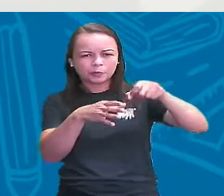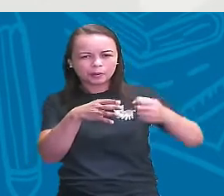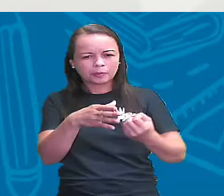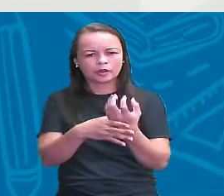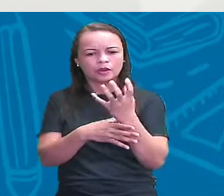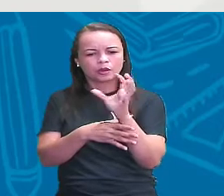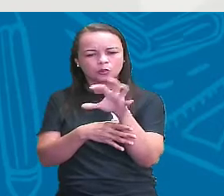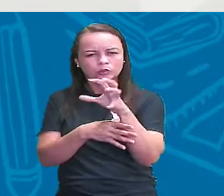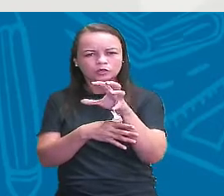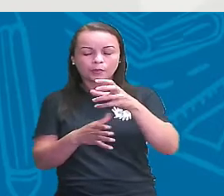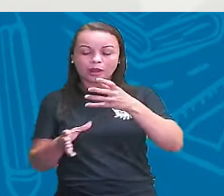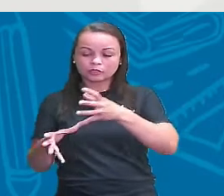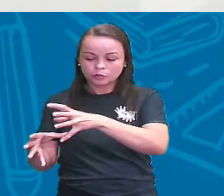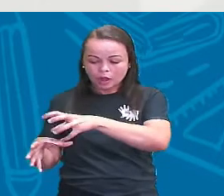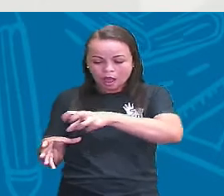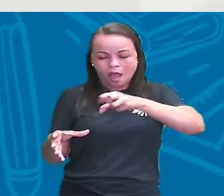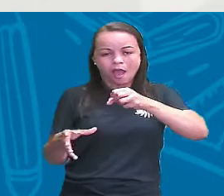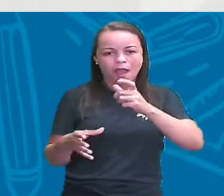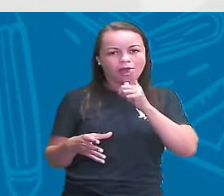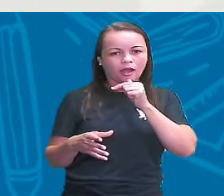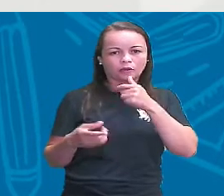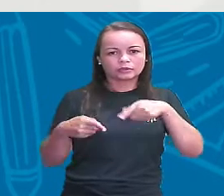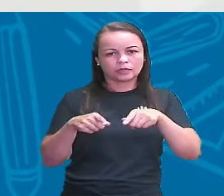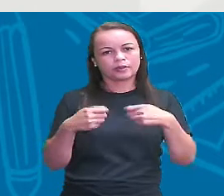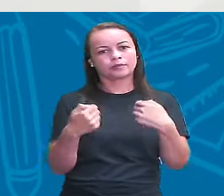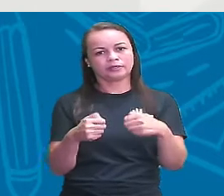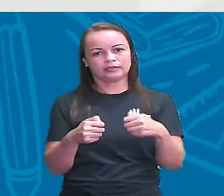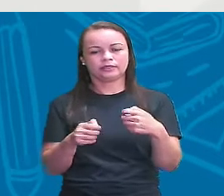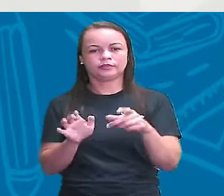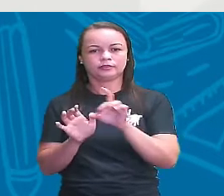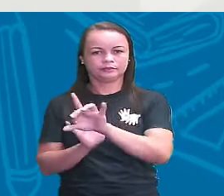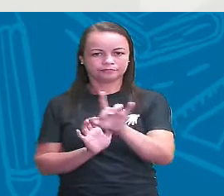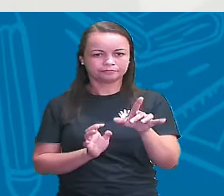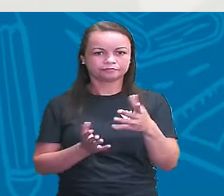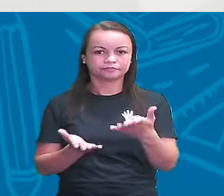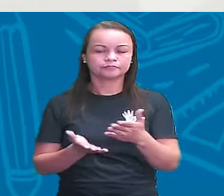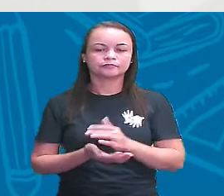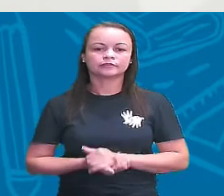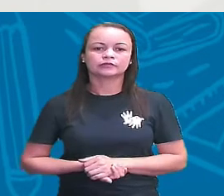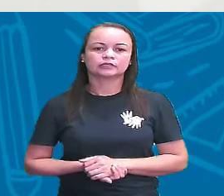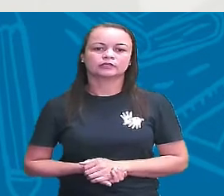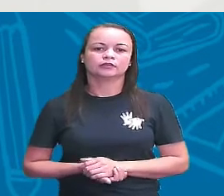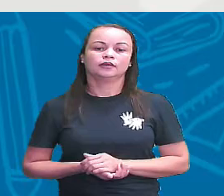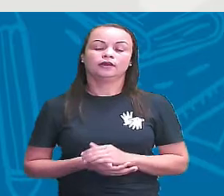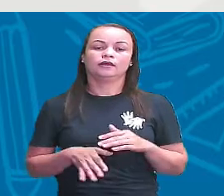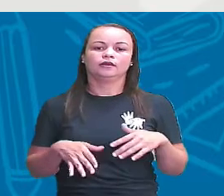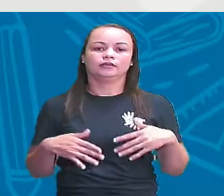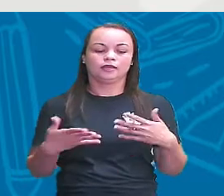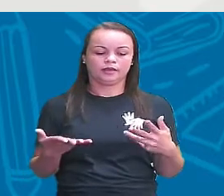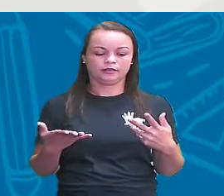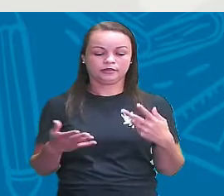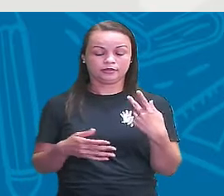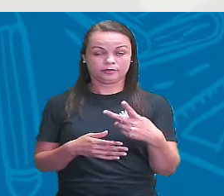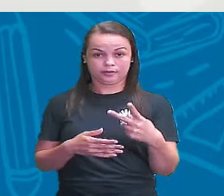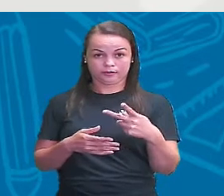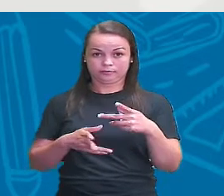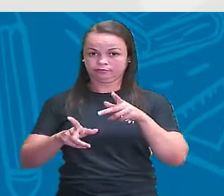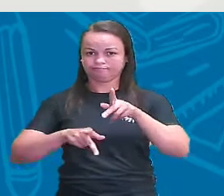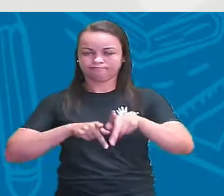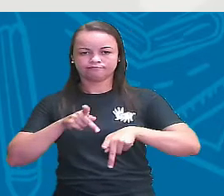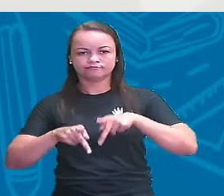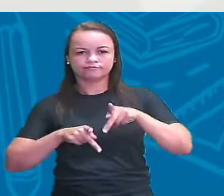né? Para suprir as suas necessidades, tá? E aí, gente, esses povos,